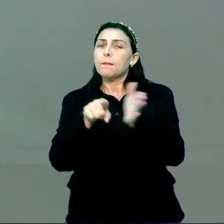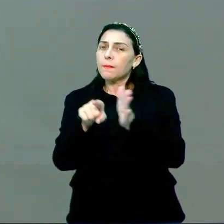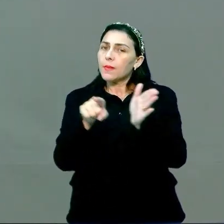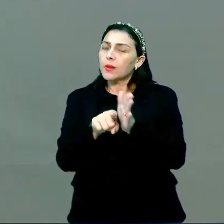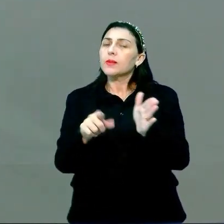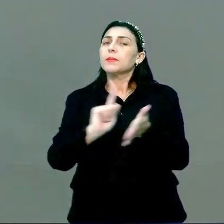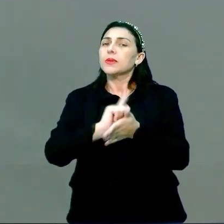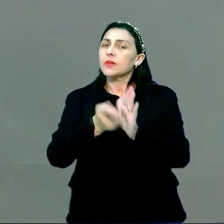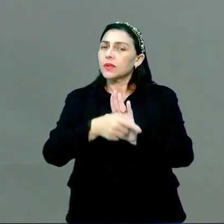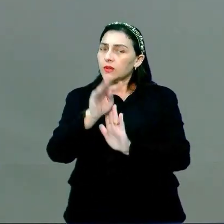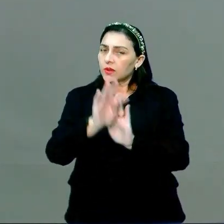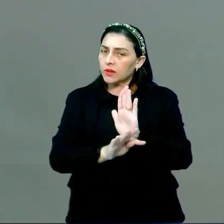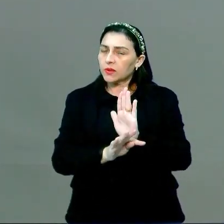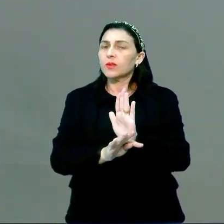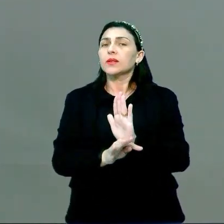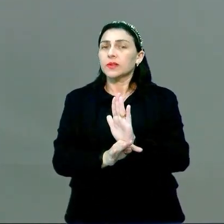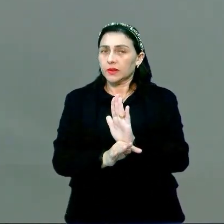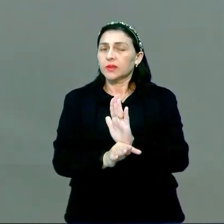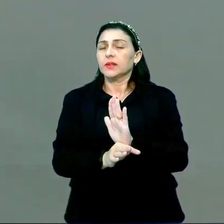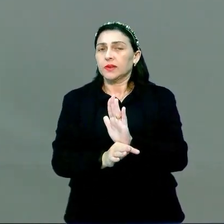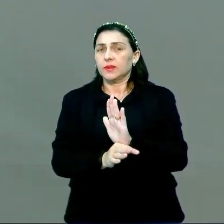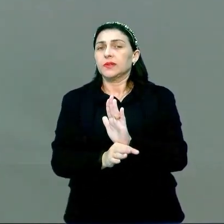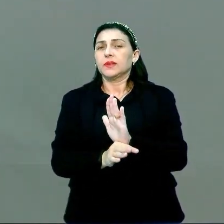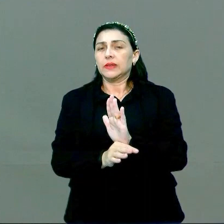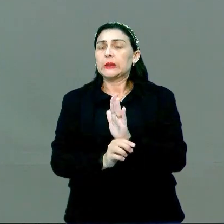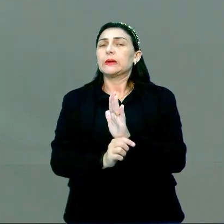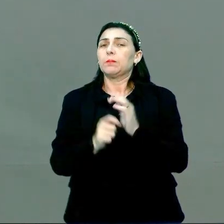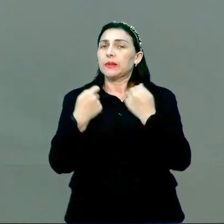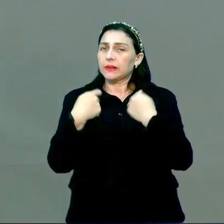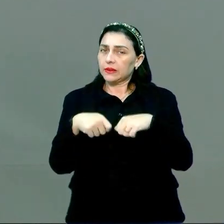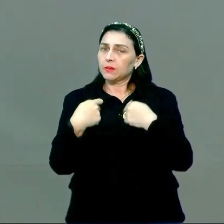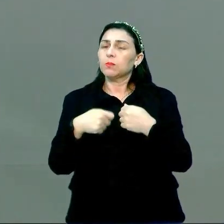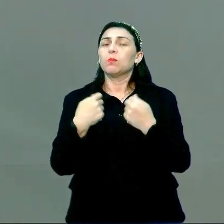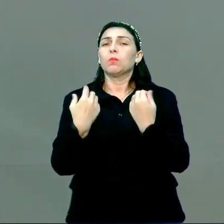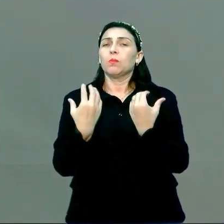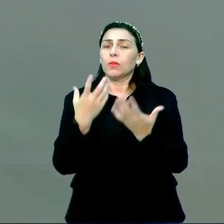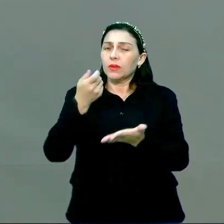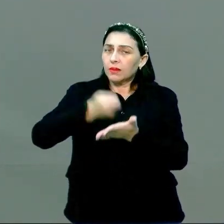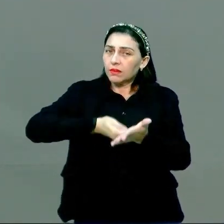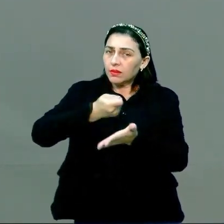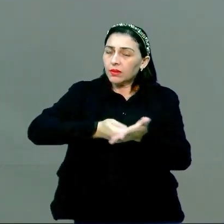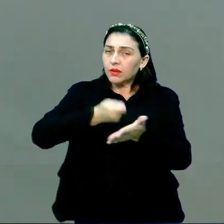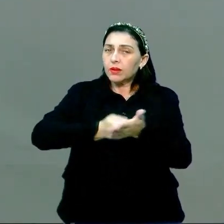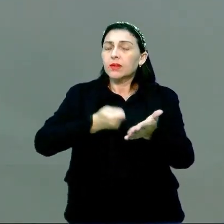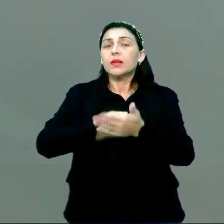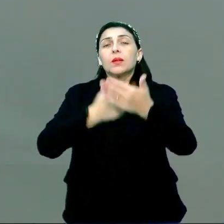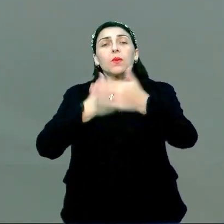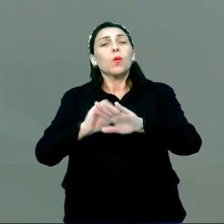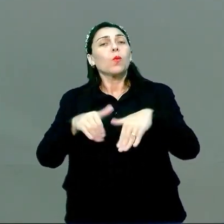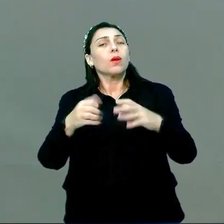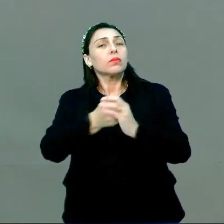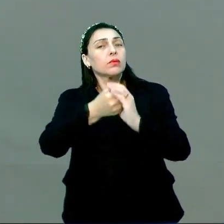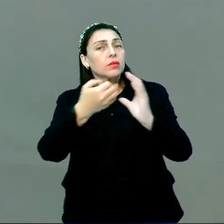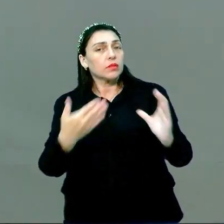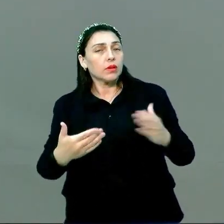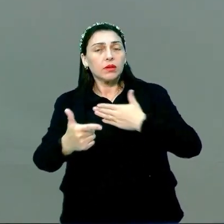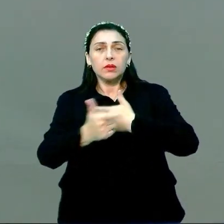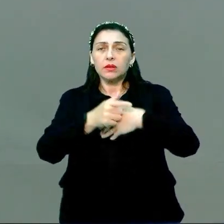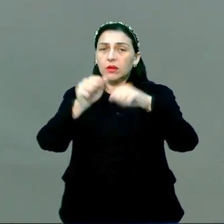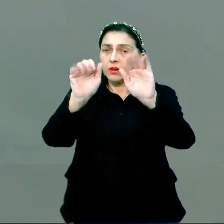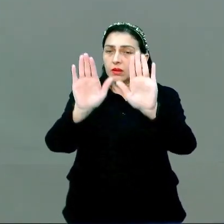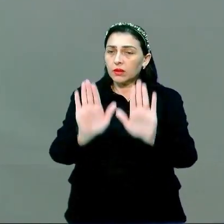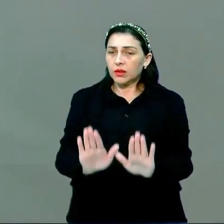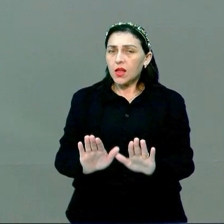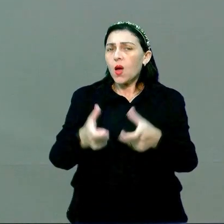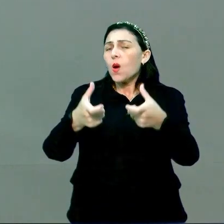para esse gênero textual, porque os gêneros textuais, eles são muito cobrados. E aí, quais são as características desses